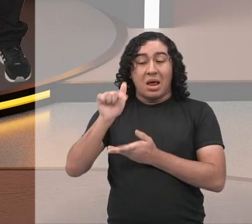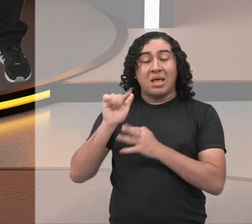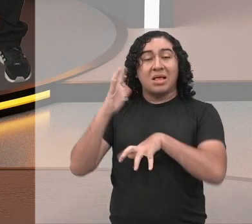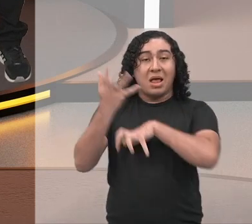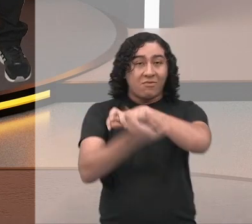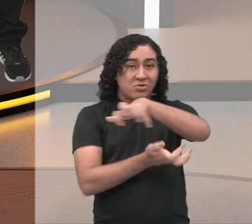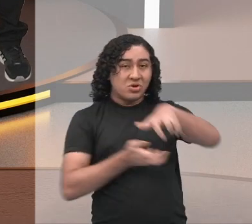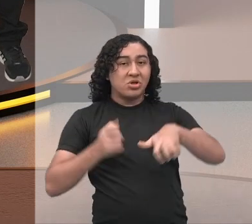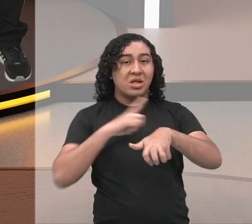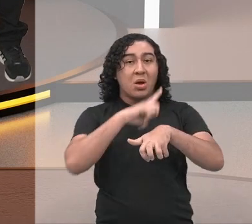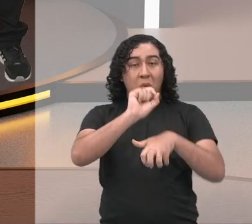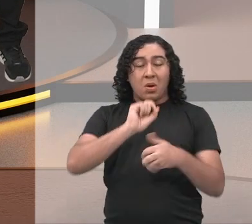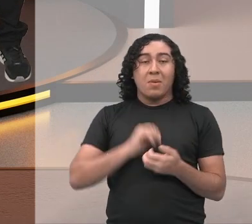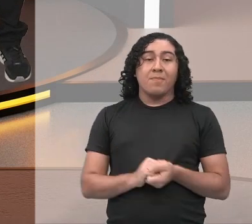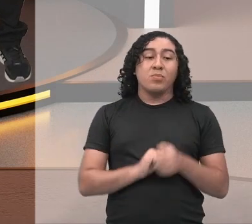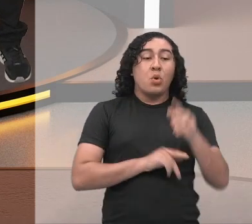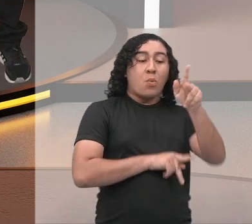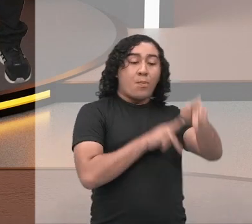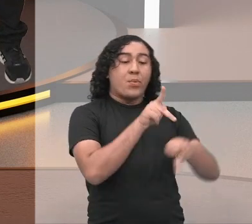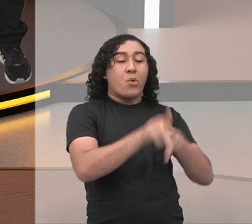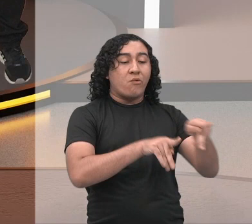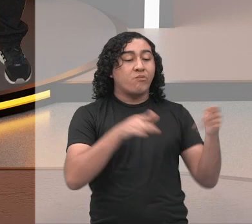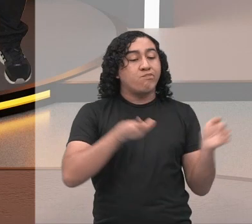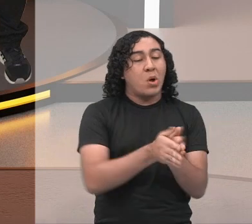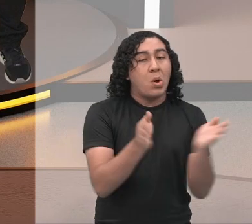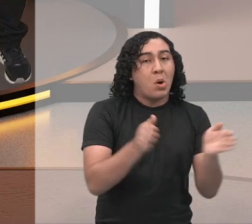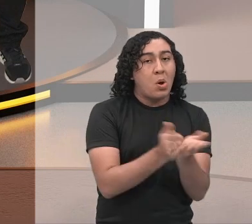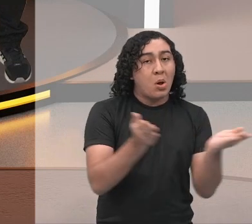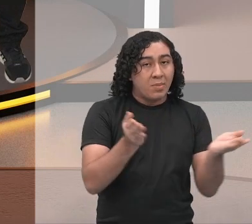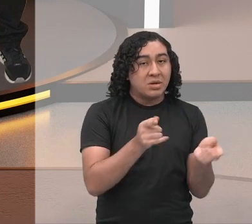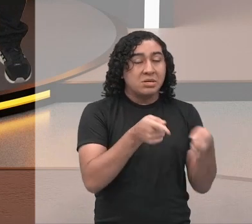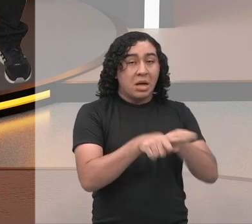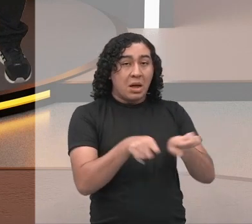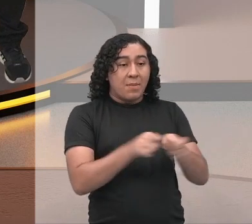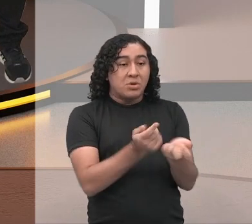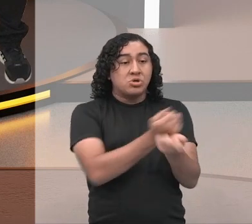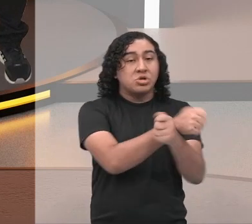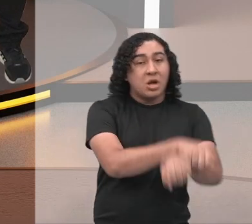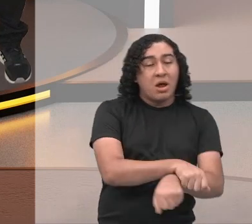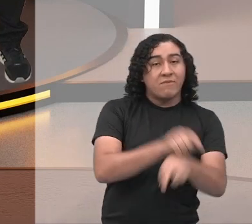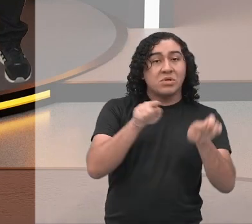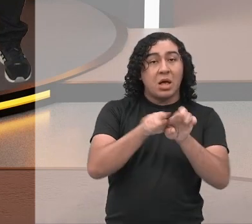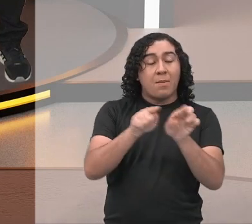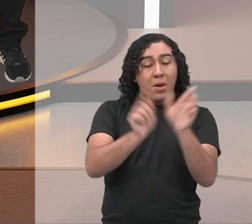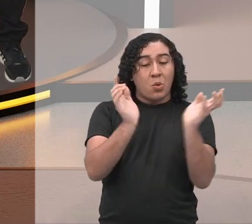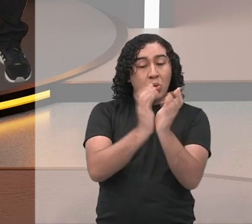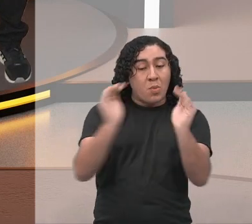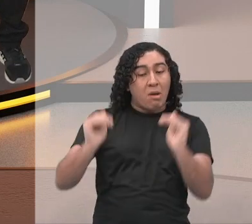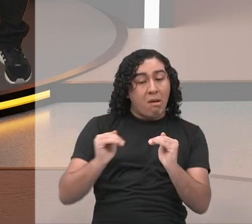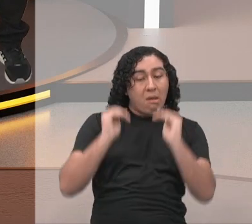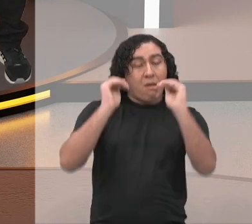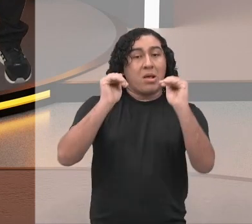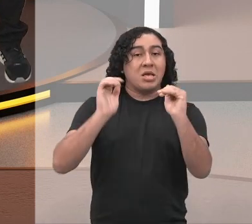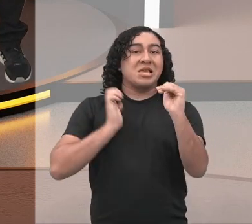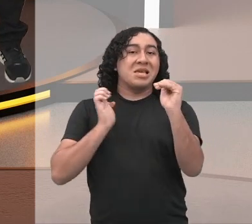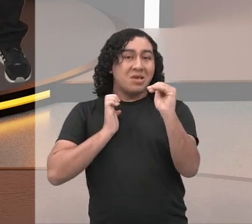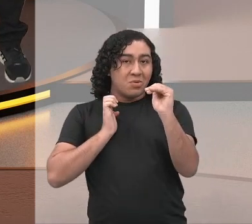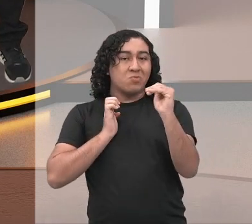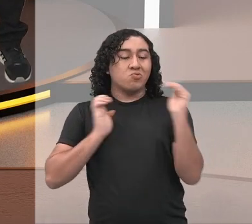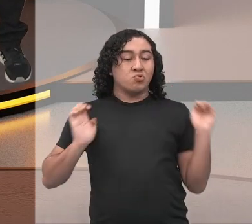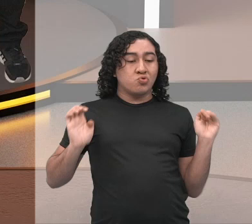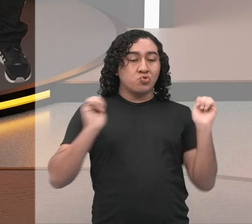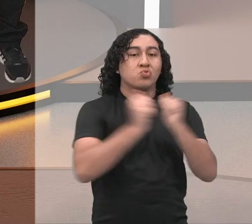uniu tanto a população mais pobre e os escravizados, como a elite que não queria perder o seu